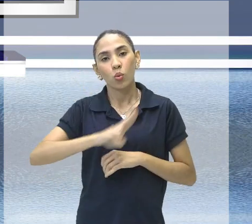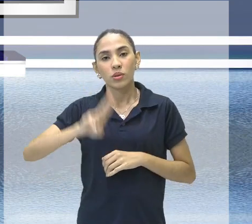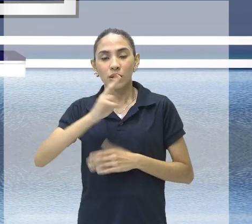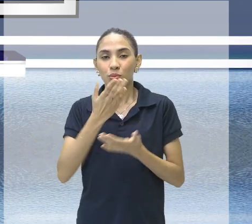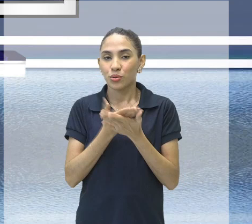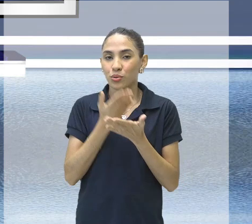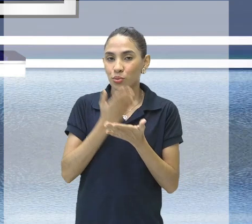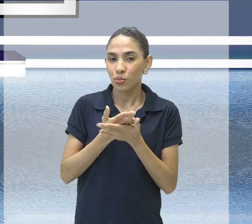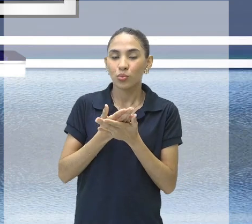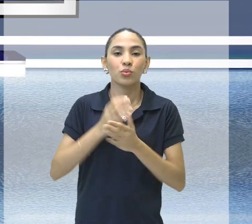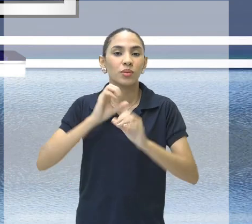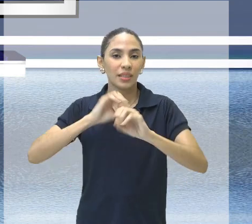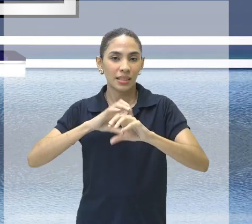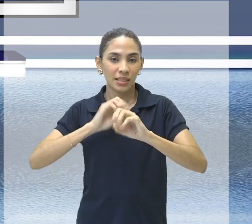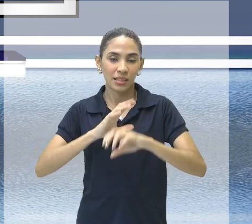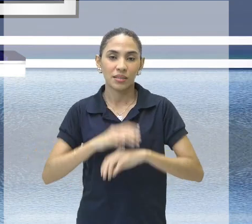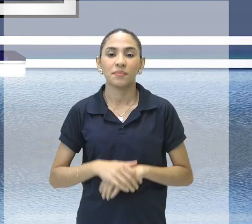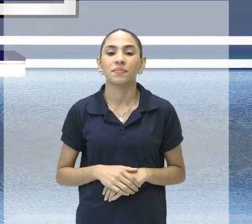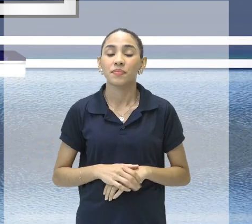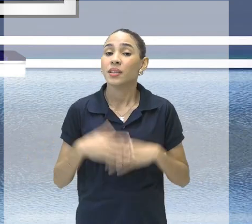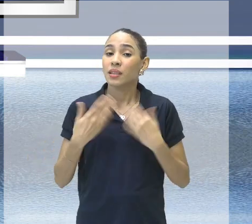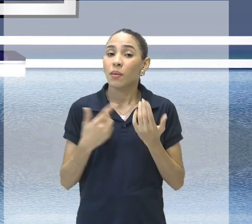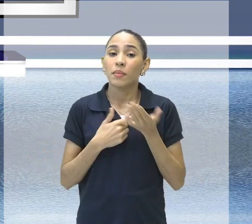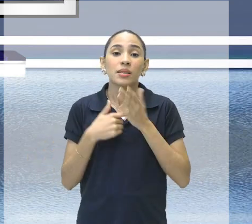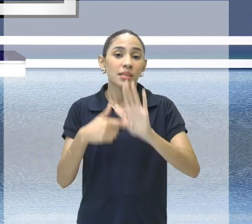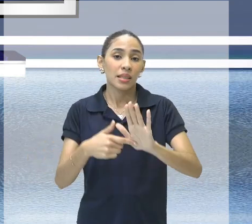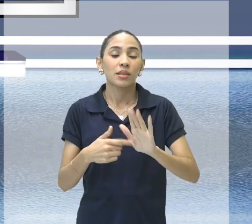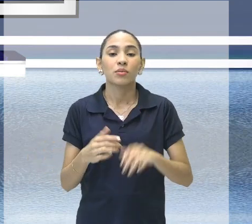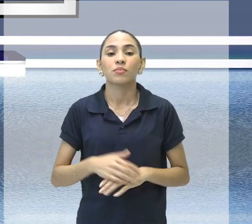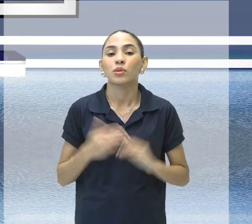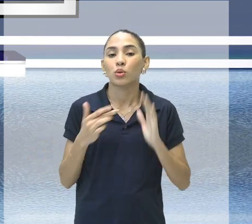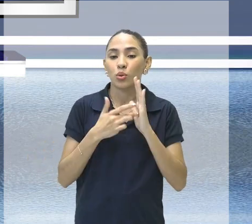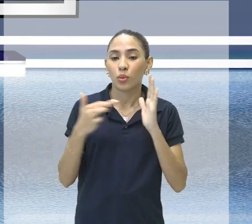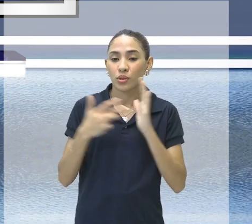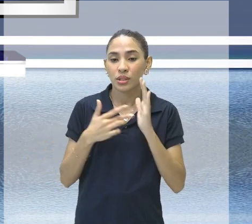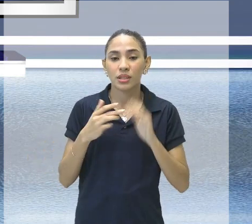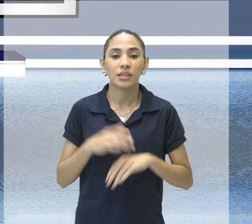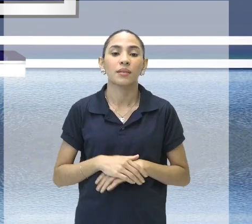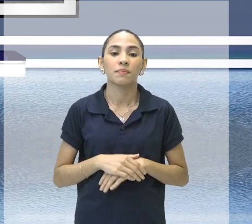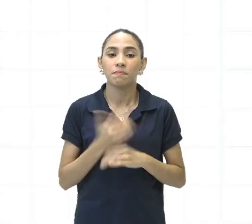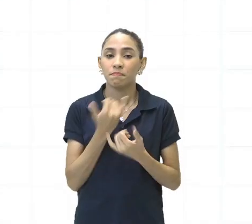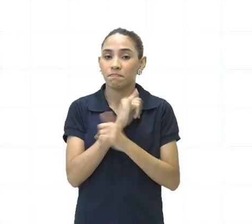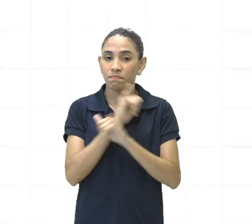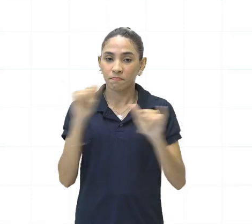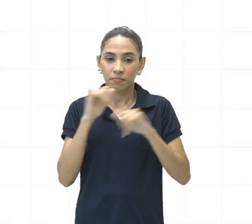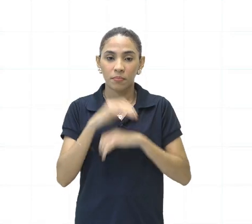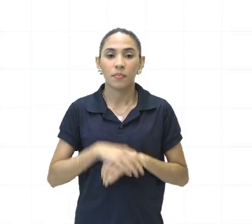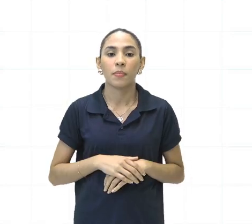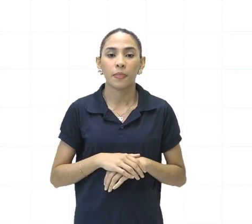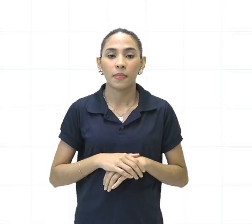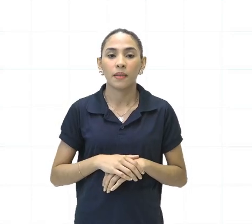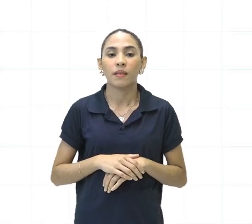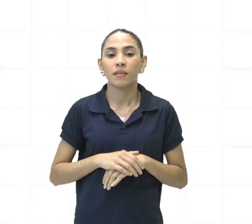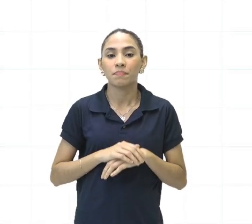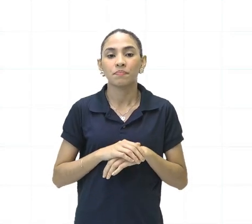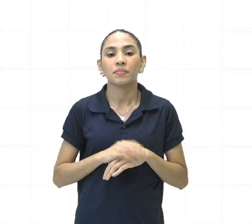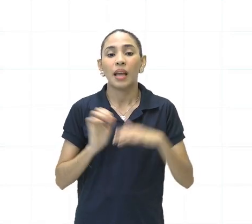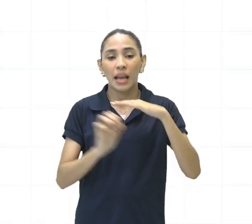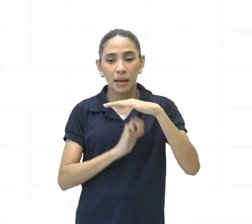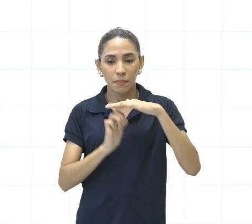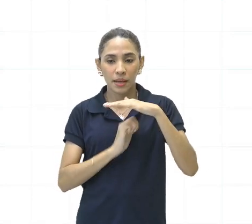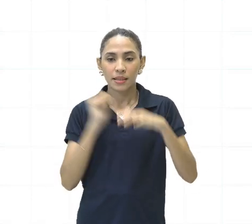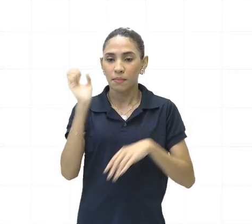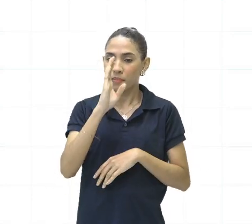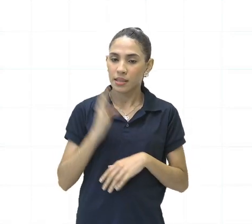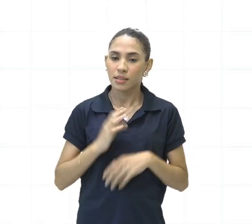letramento e do ensinamento. E aí eu trago para vocês uma matéria, né, que saiu ali na Agência Brasil, falando